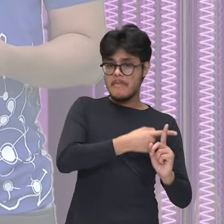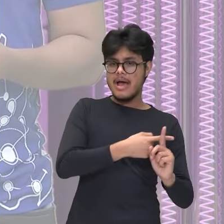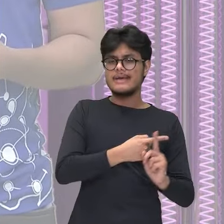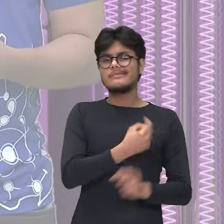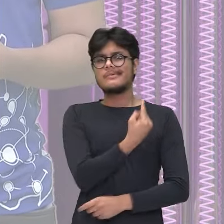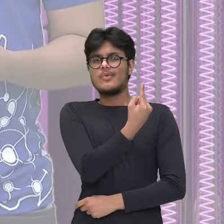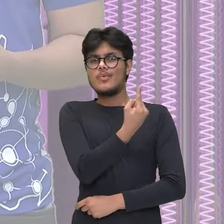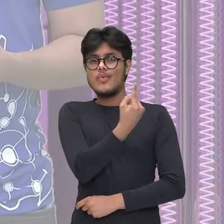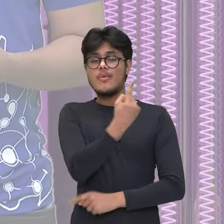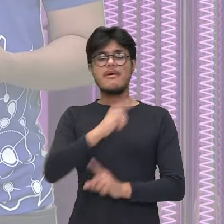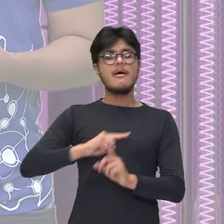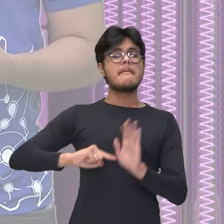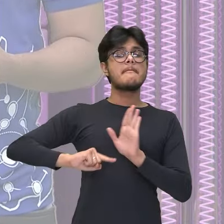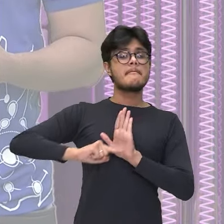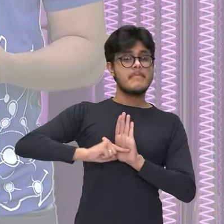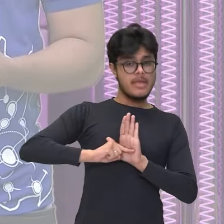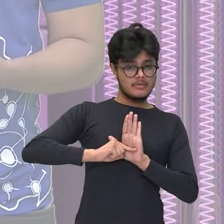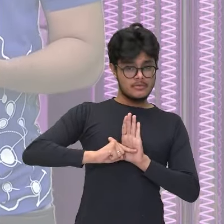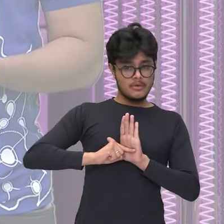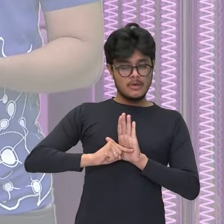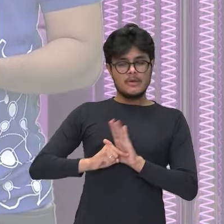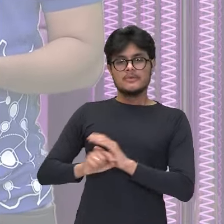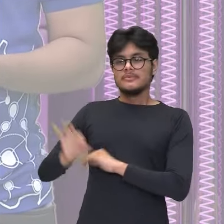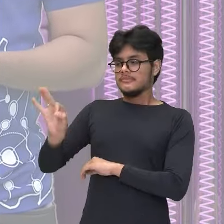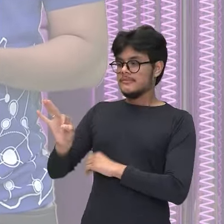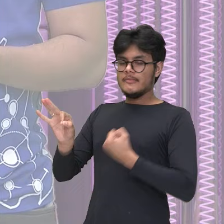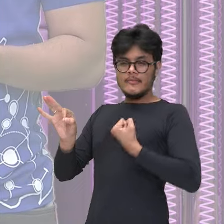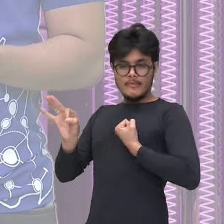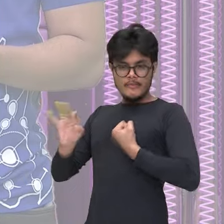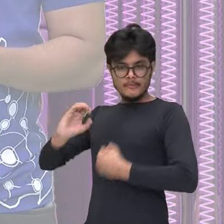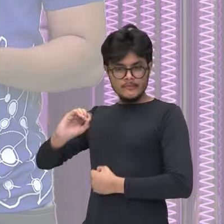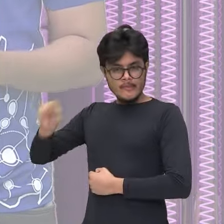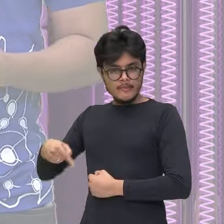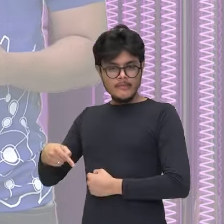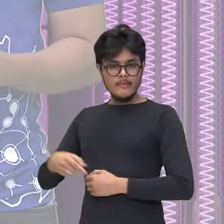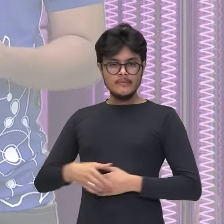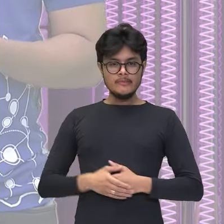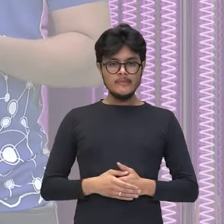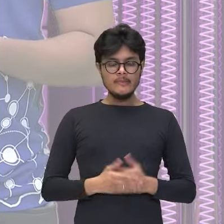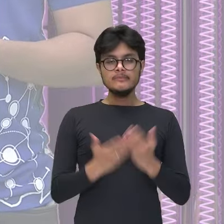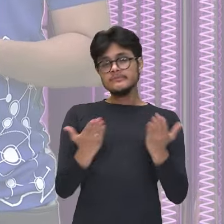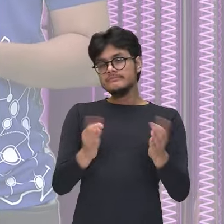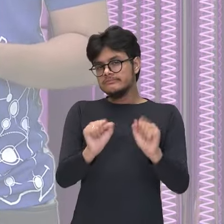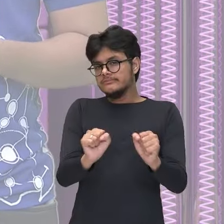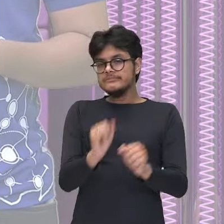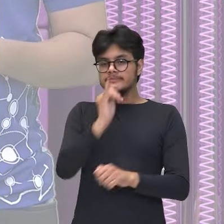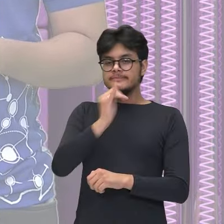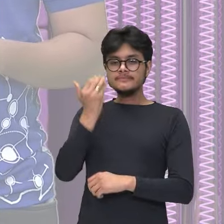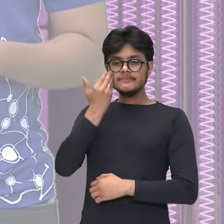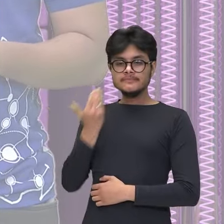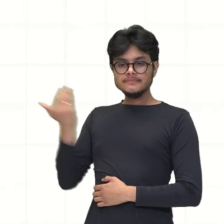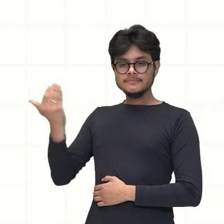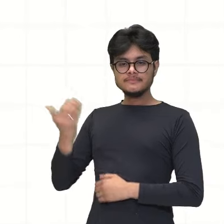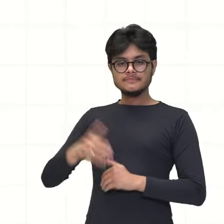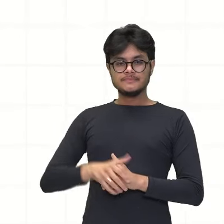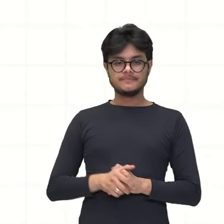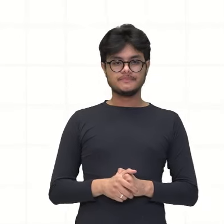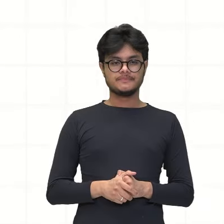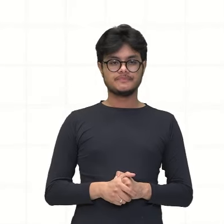menos a porcentagem em número decimal. Tudo bem? Então, acompanhe esse exemplo comigo na tela.